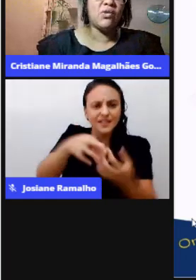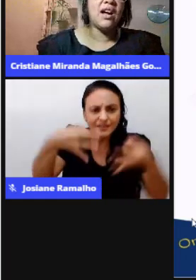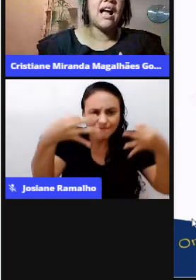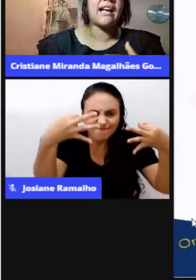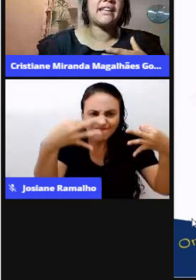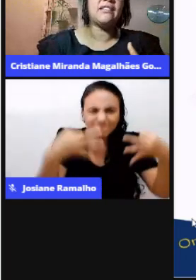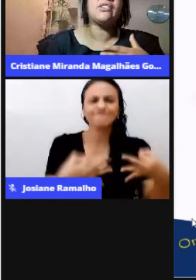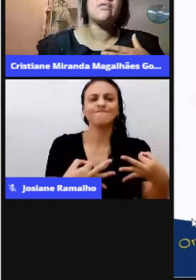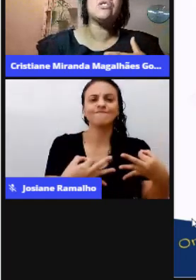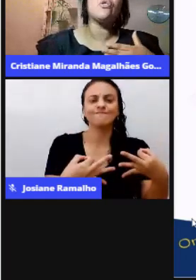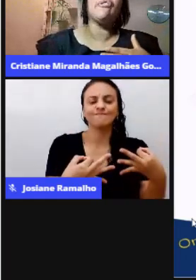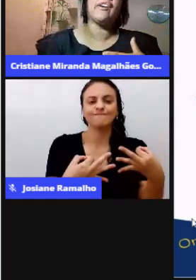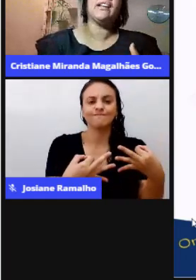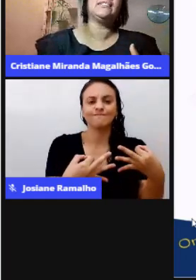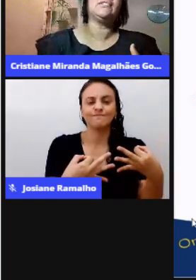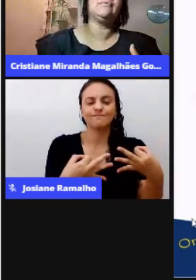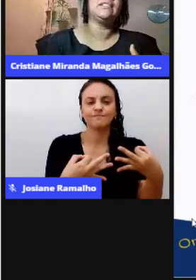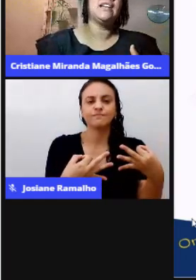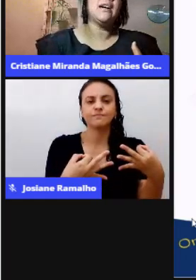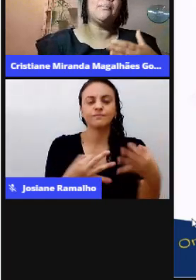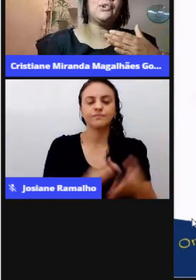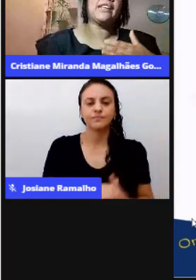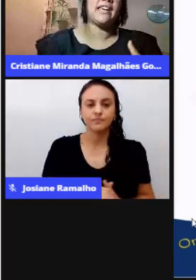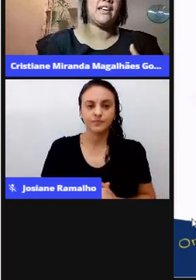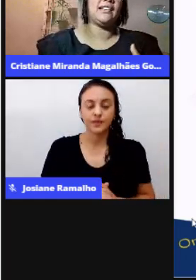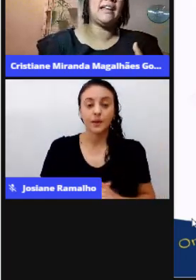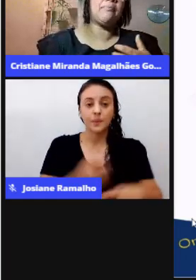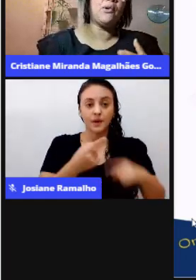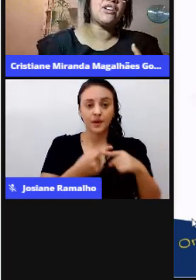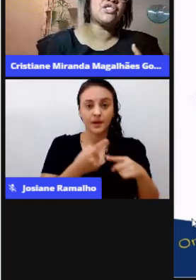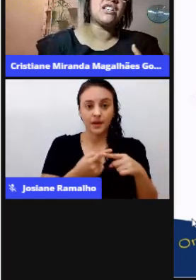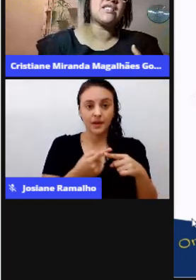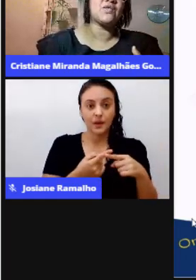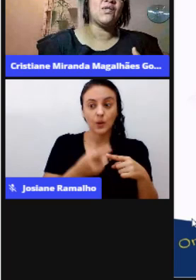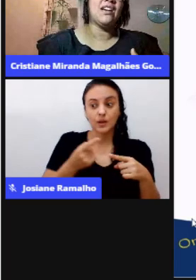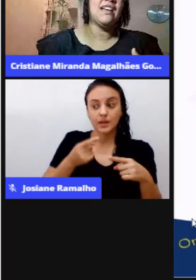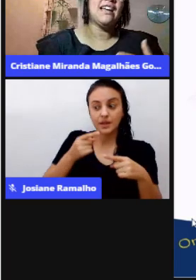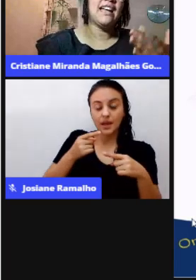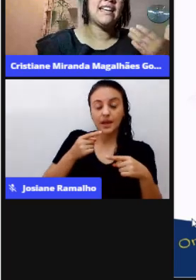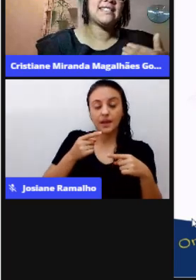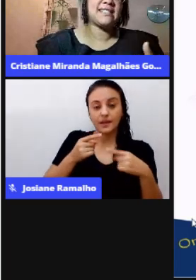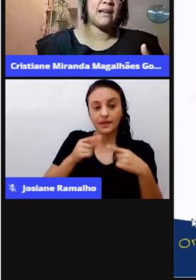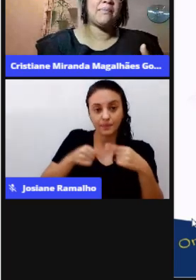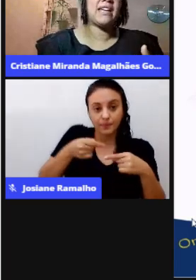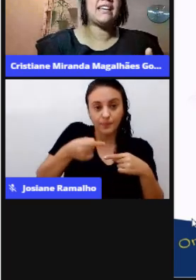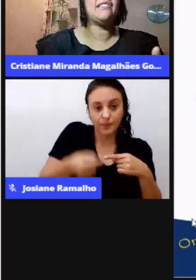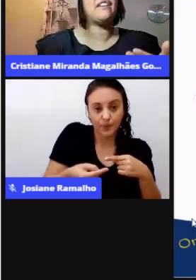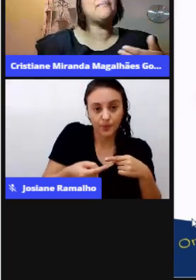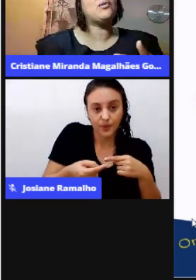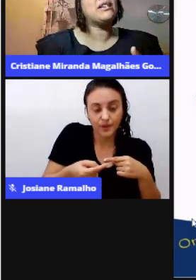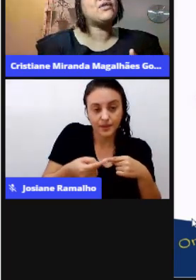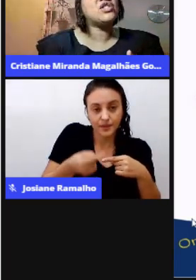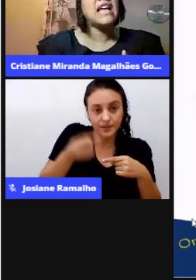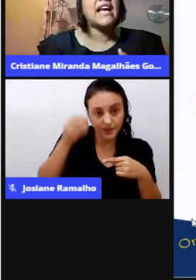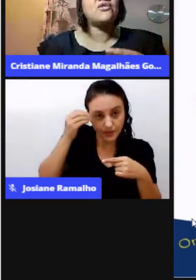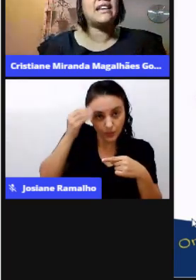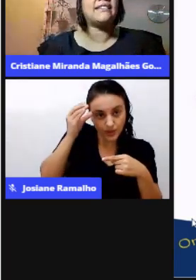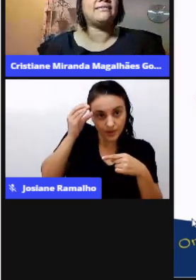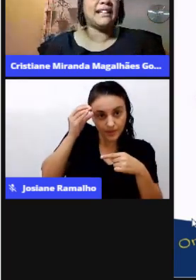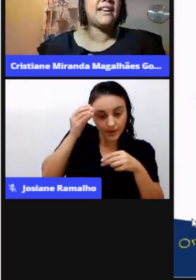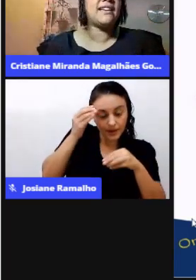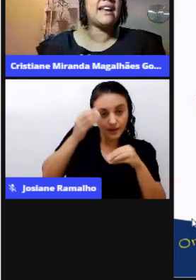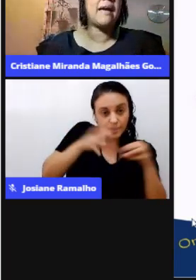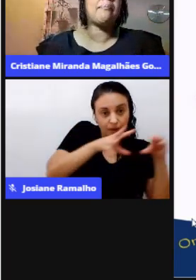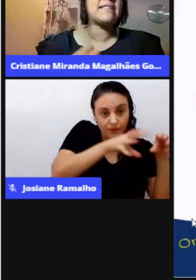exatidão aquilo que eu estou falando? Por quê? Depois disso, esse saber, ele vem para o livro didático,